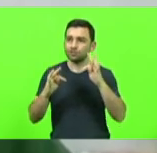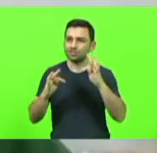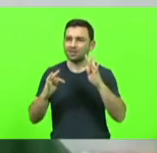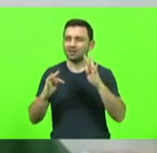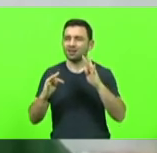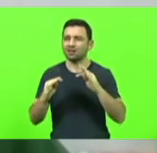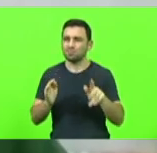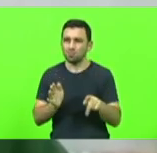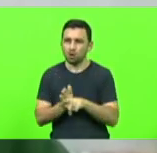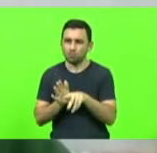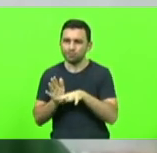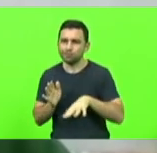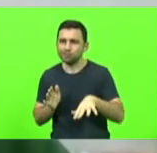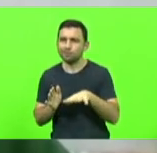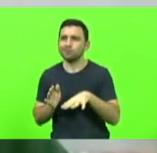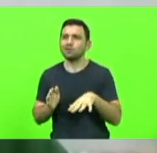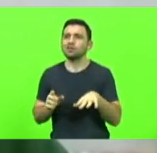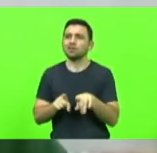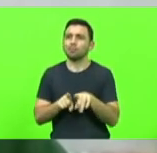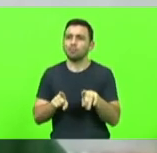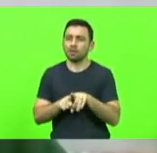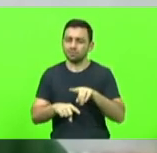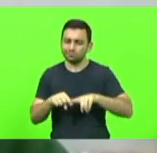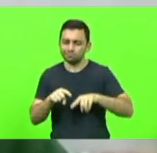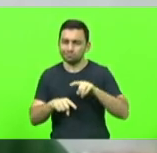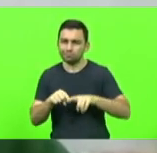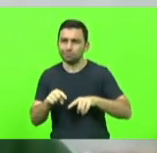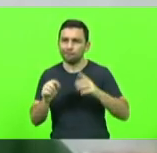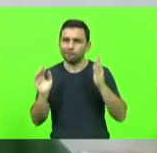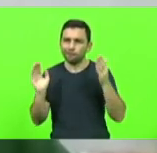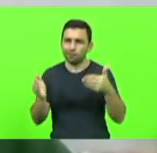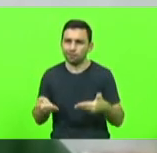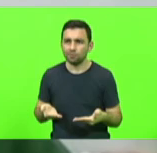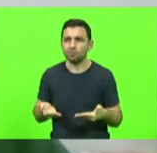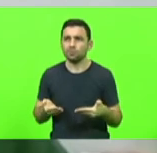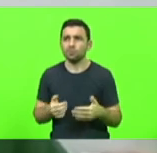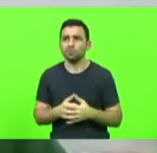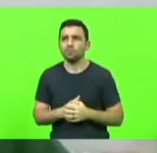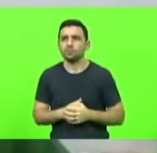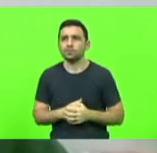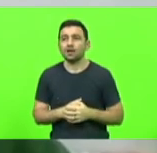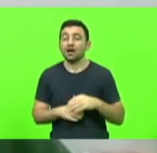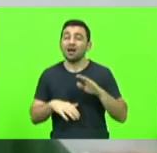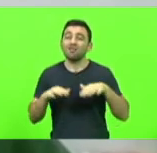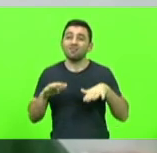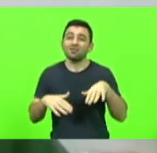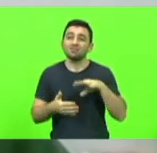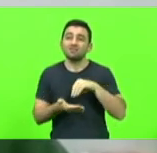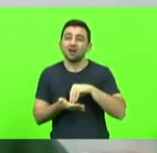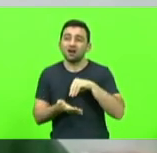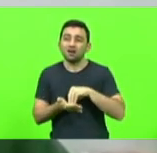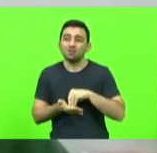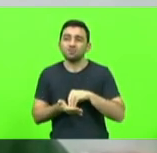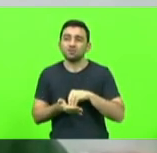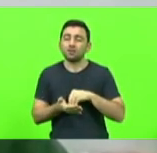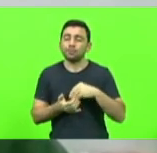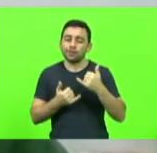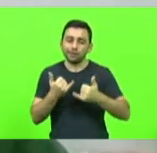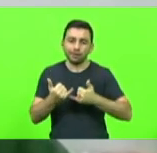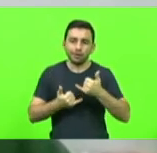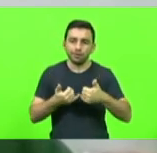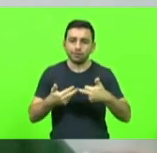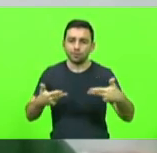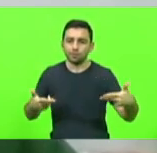ou mesmo equipamentos específicos para atuar com distagia. Às vezes, faltam até brinquedos para a terapia.